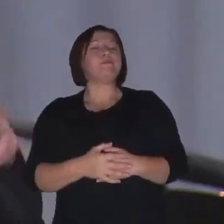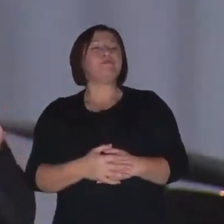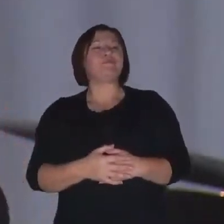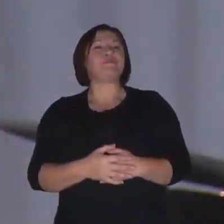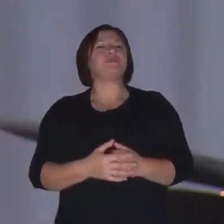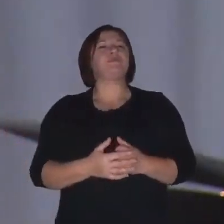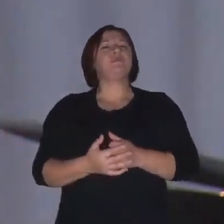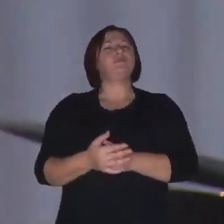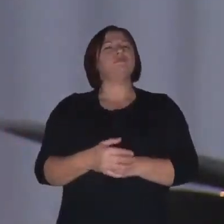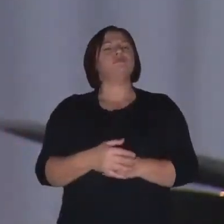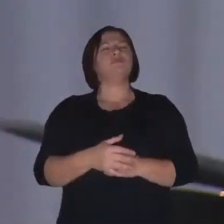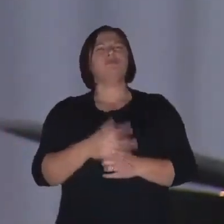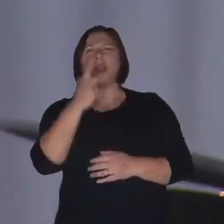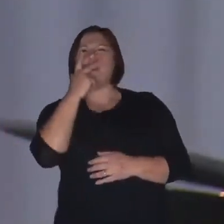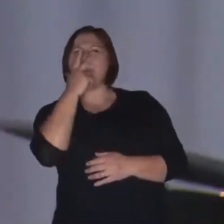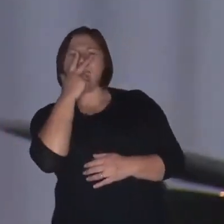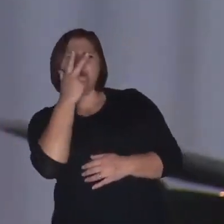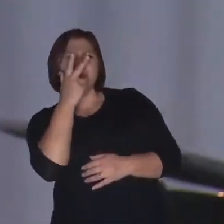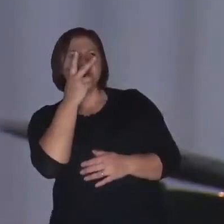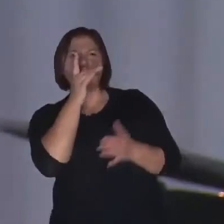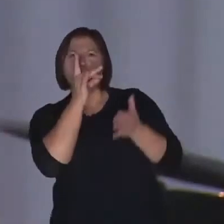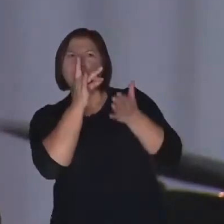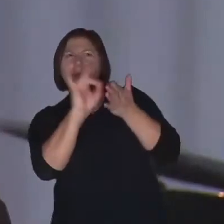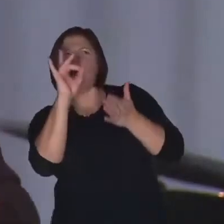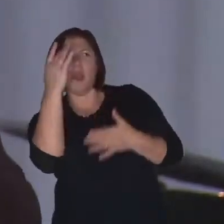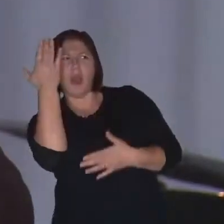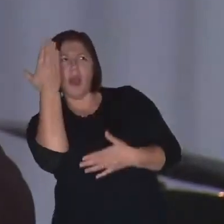inimigos invisíveis, nesse momento da história que eu li,